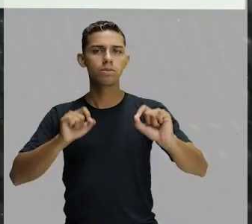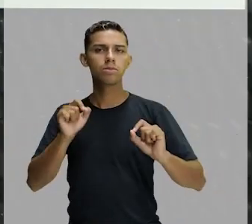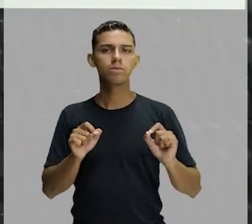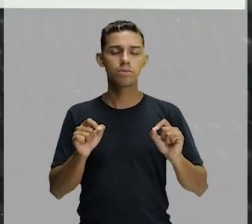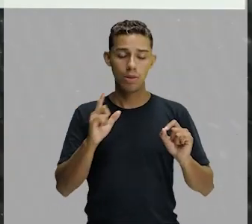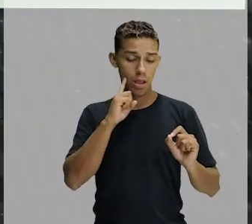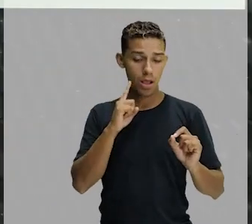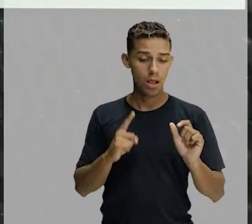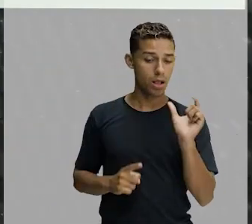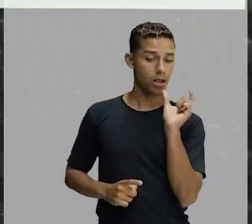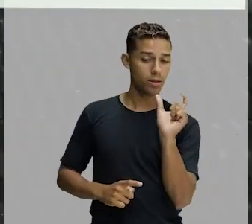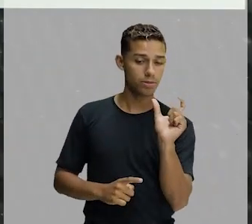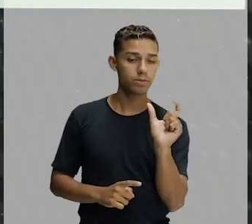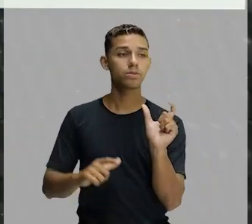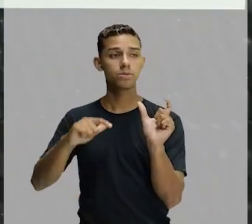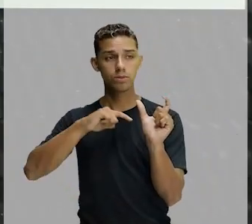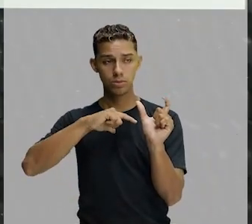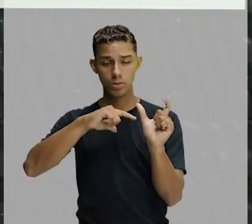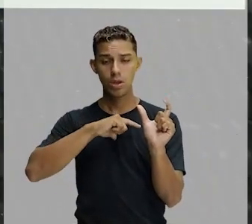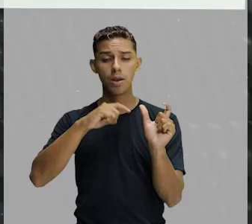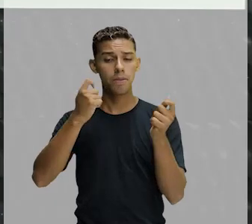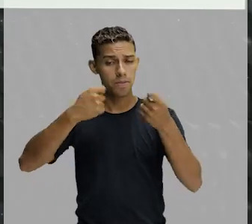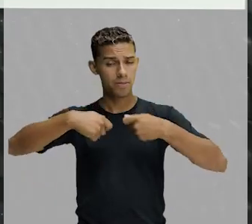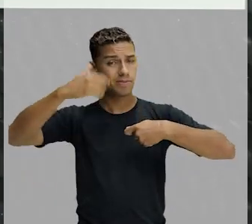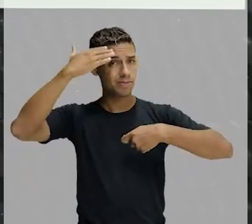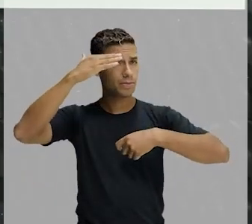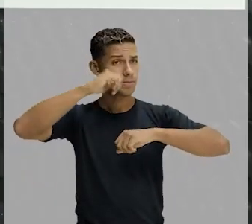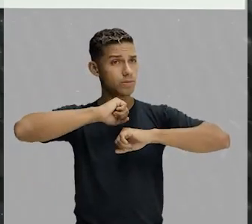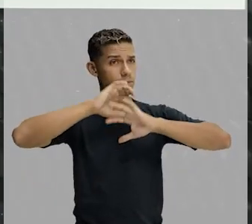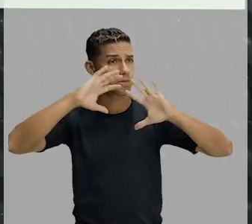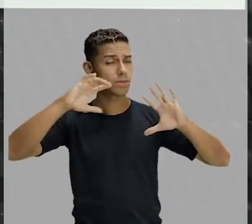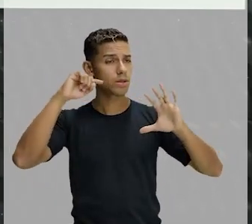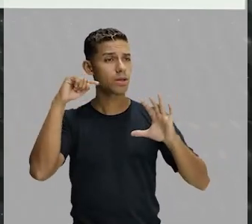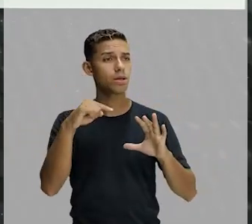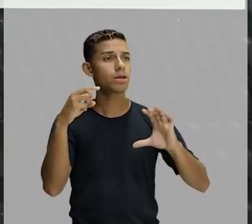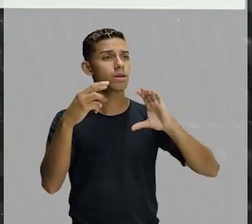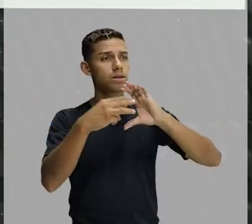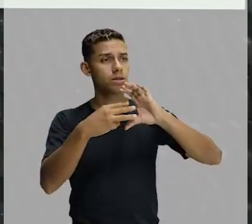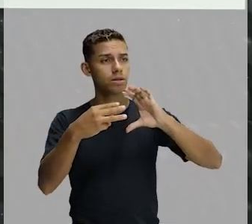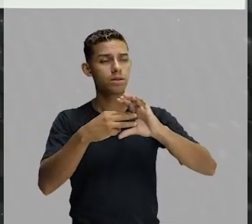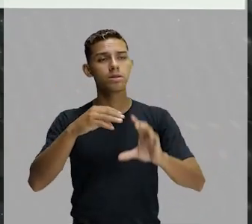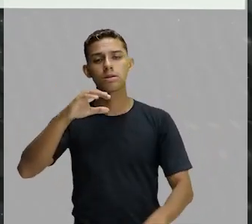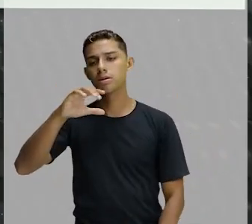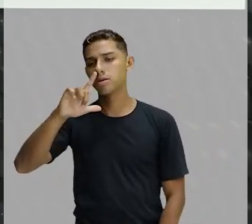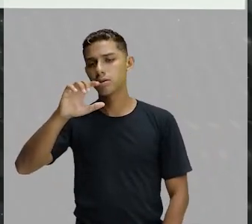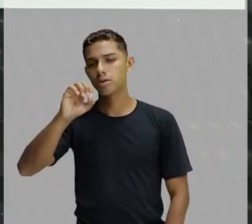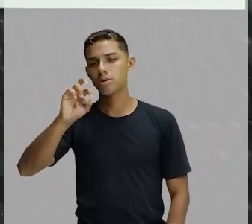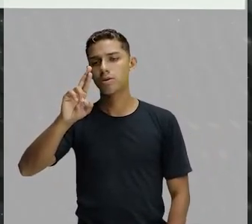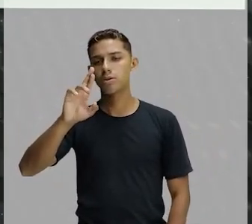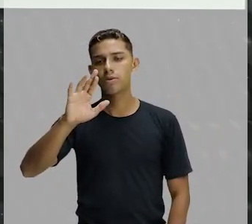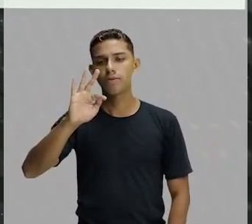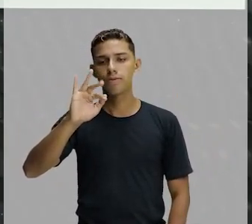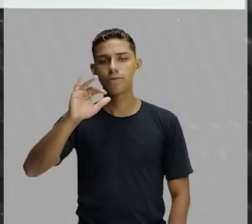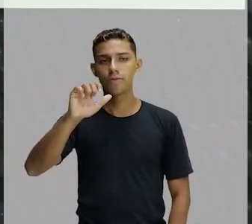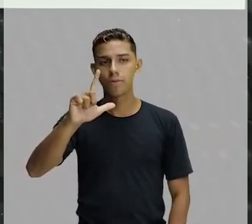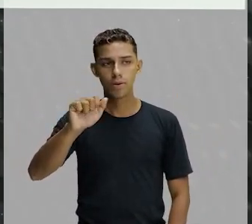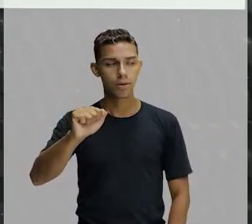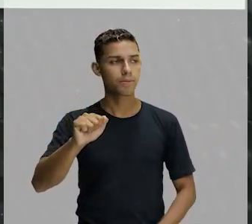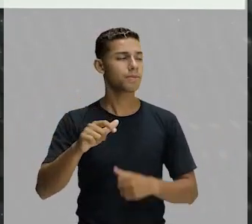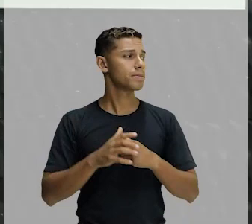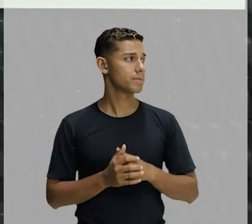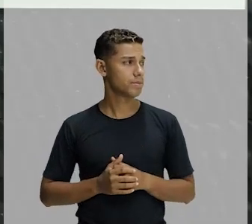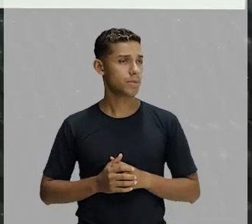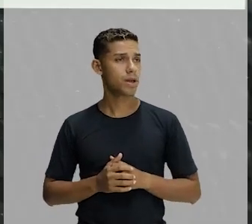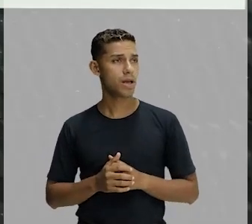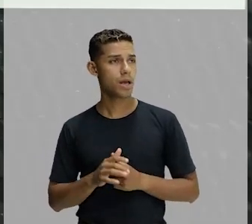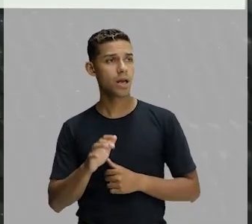os estômatos são as únicas células que possuem clorofila da epiderme. Ou seja, a